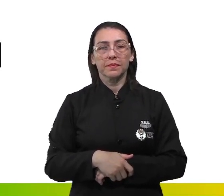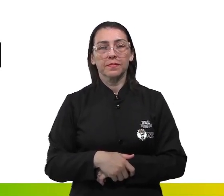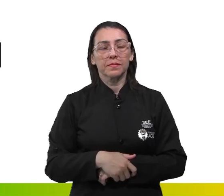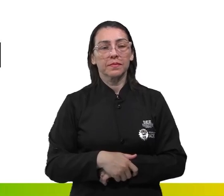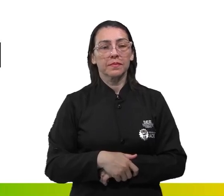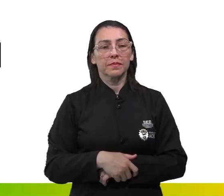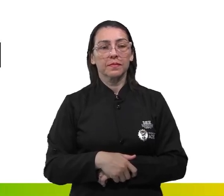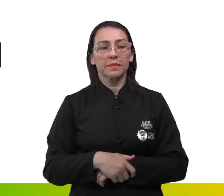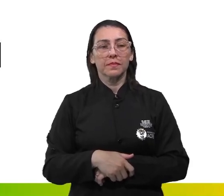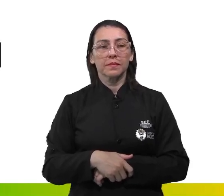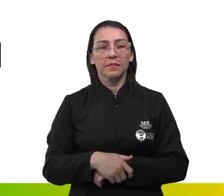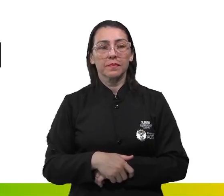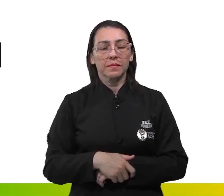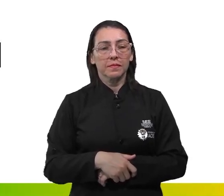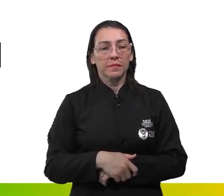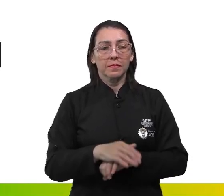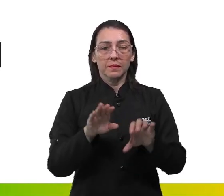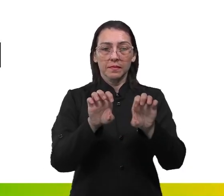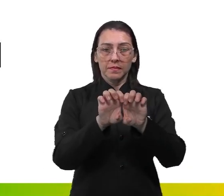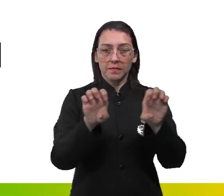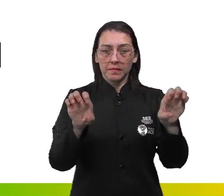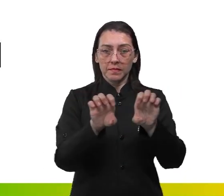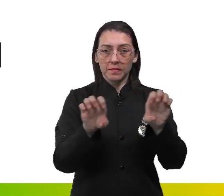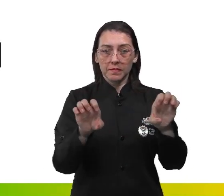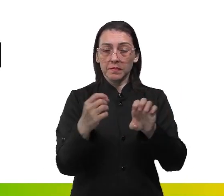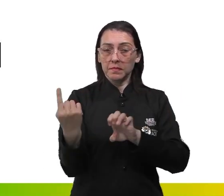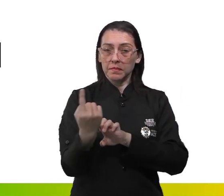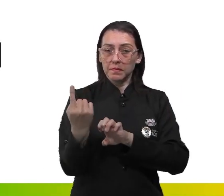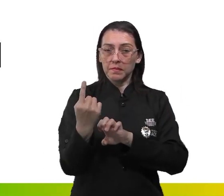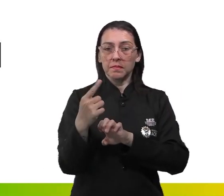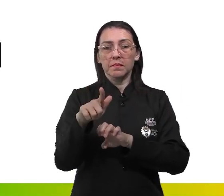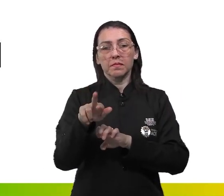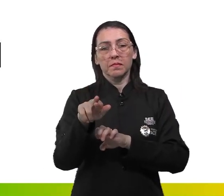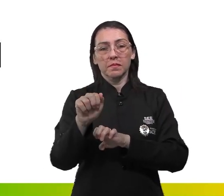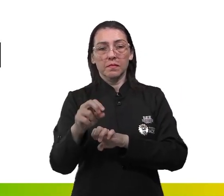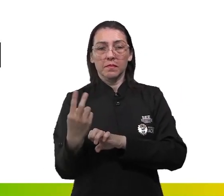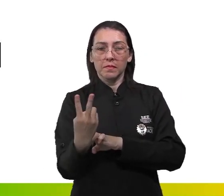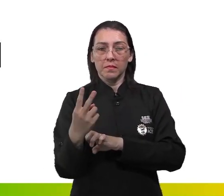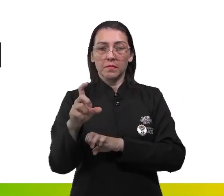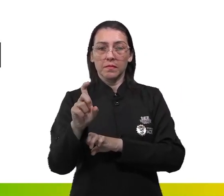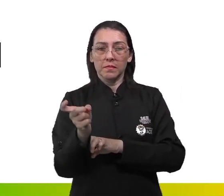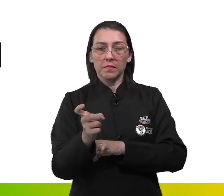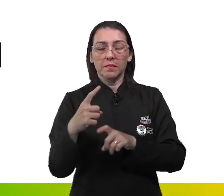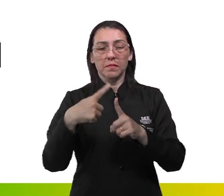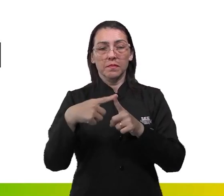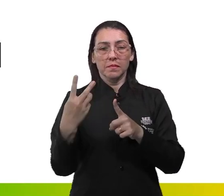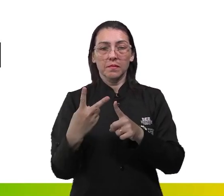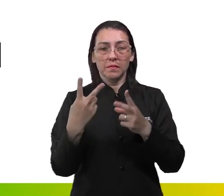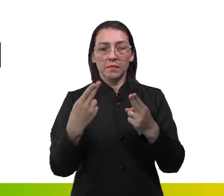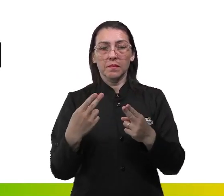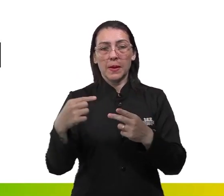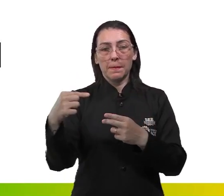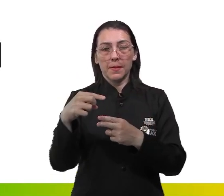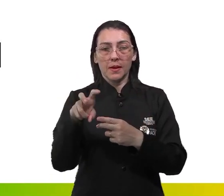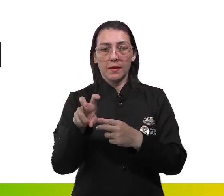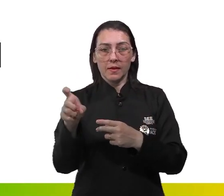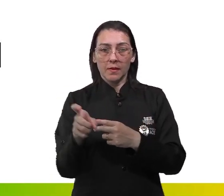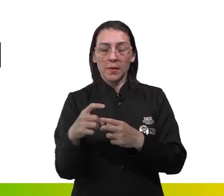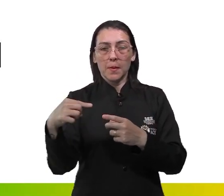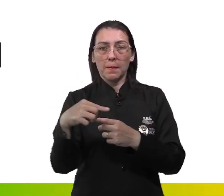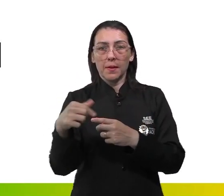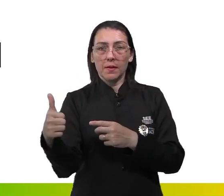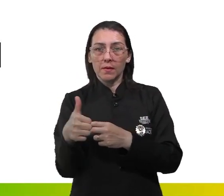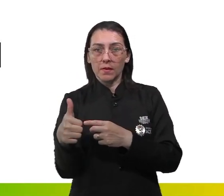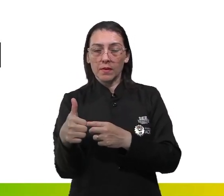Então, considere essa equação aqui, do primeiro grau. 2x mais 3 igual a